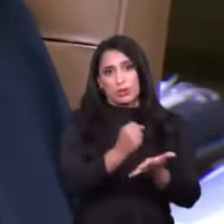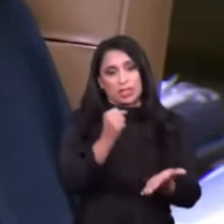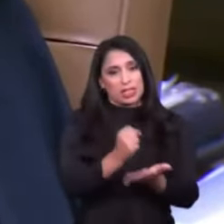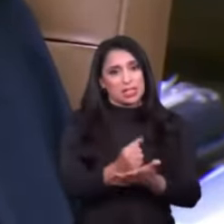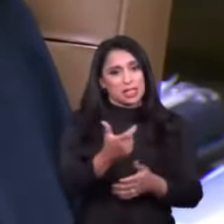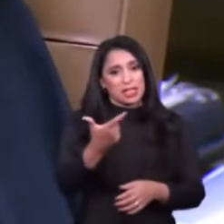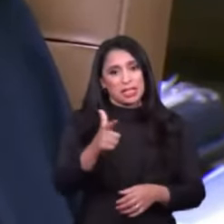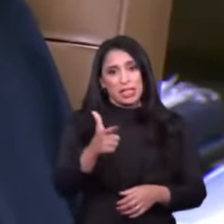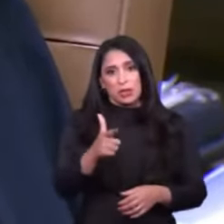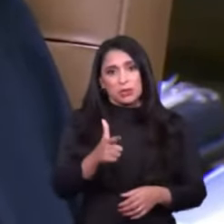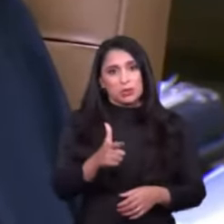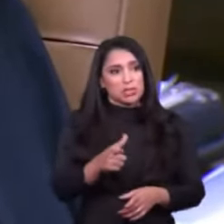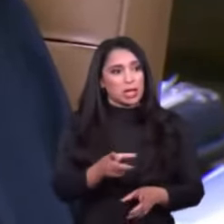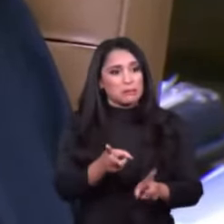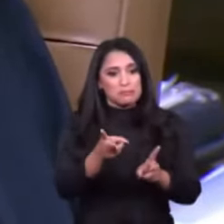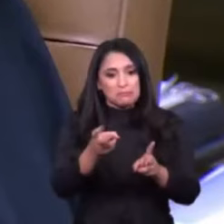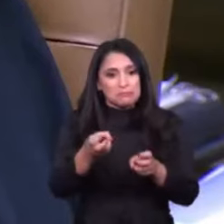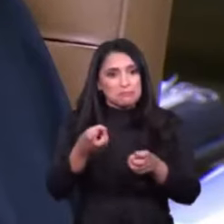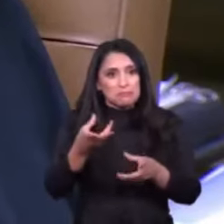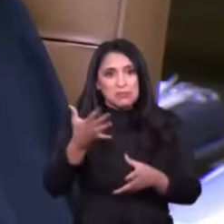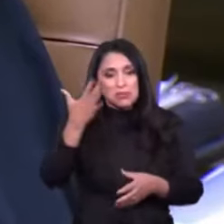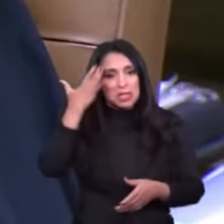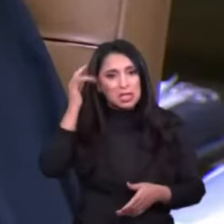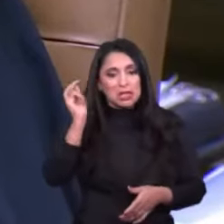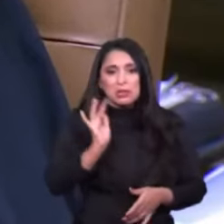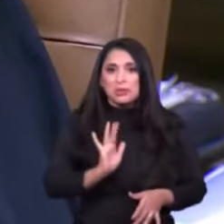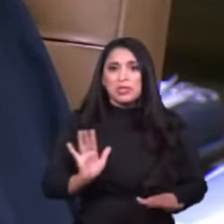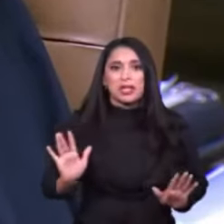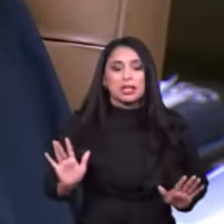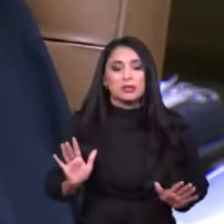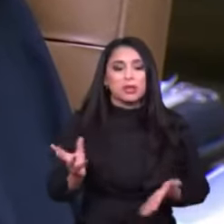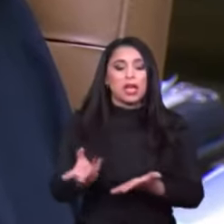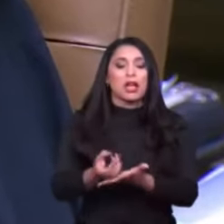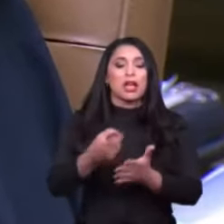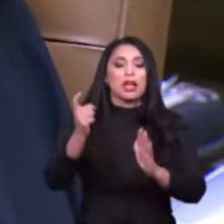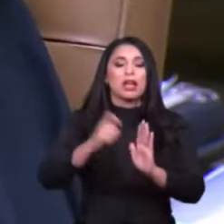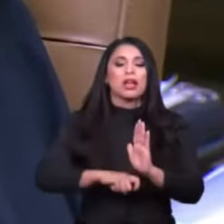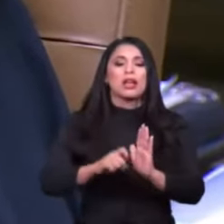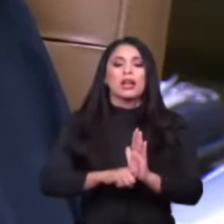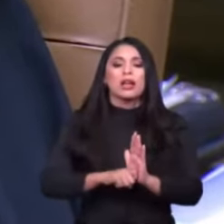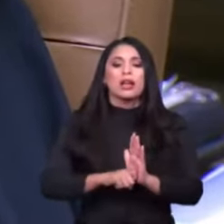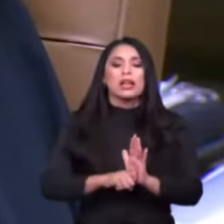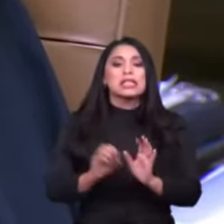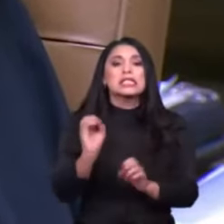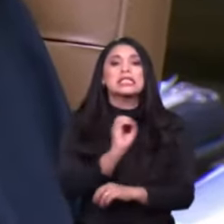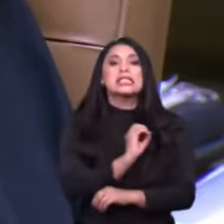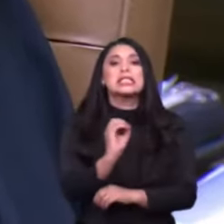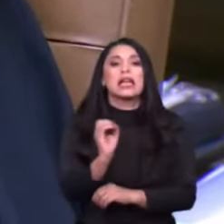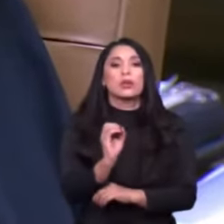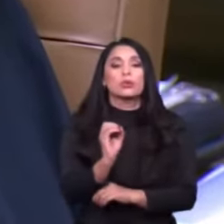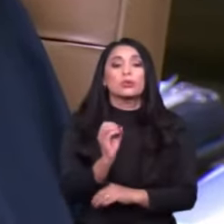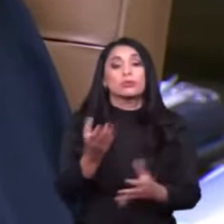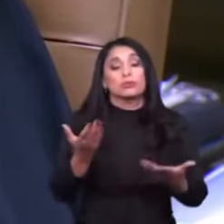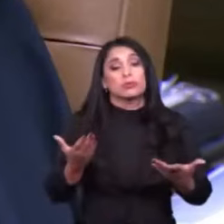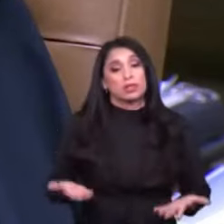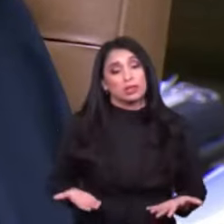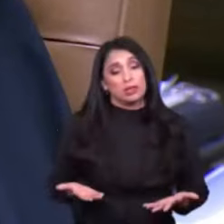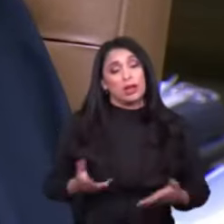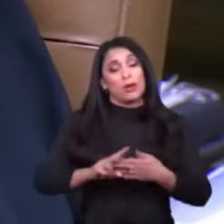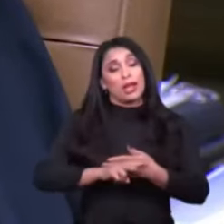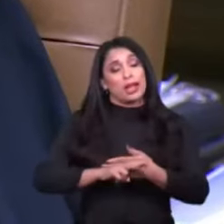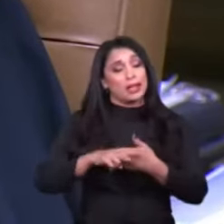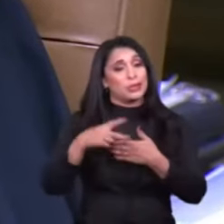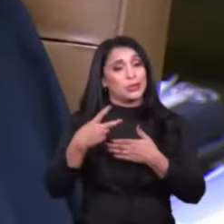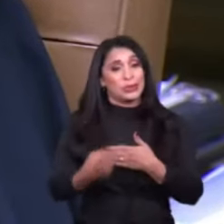não identificadas. Qual a arrecadação tributária sobre essa cadeia? Zero. E por via de consequência,